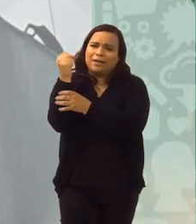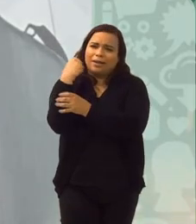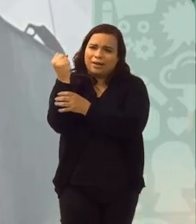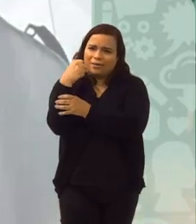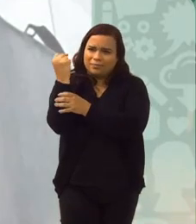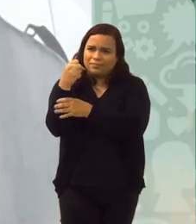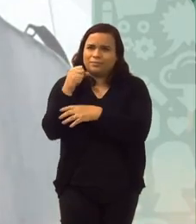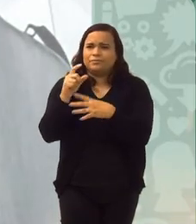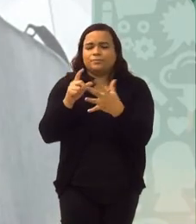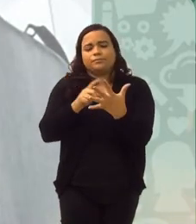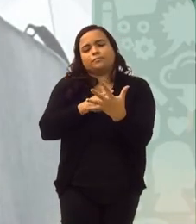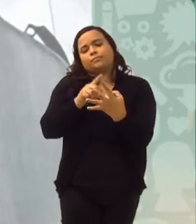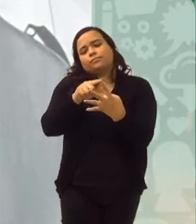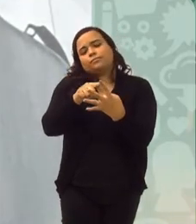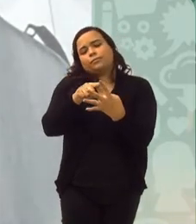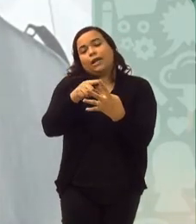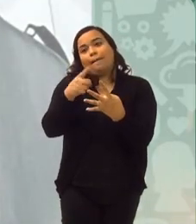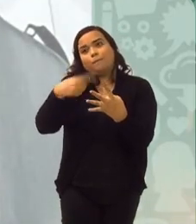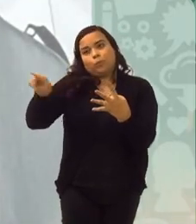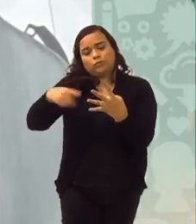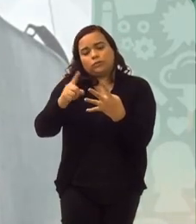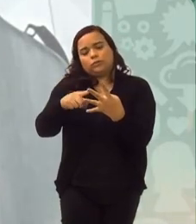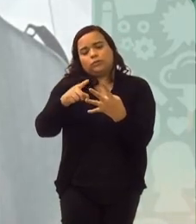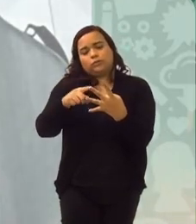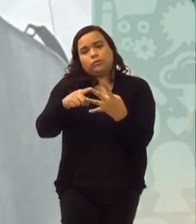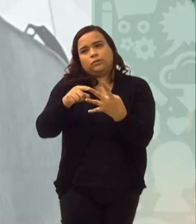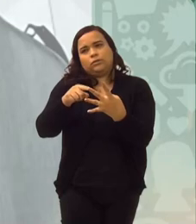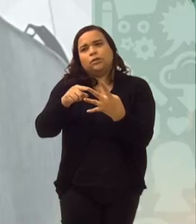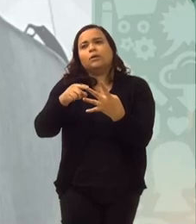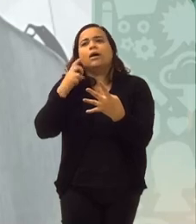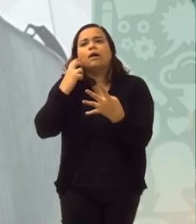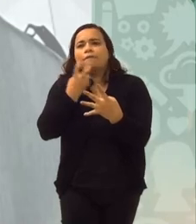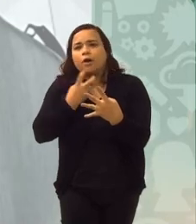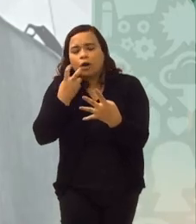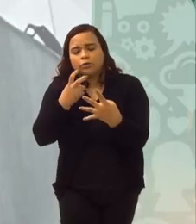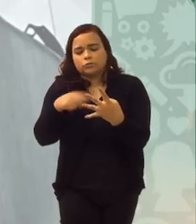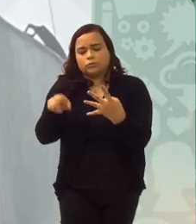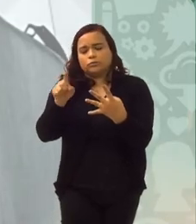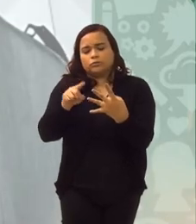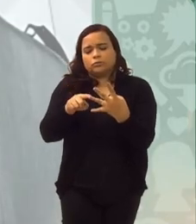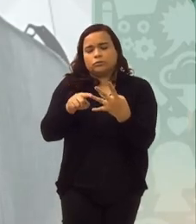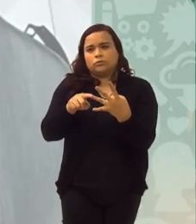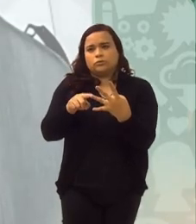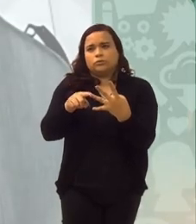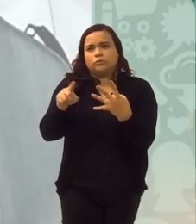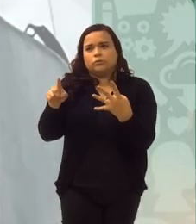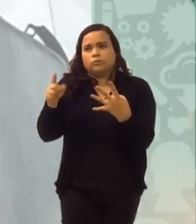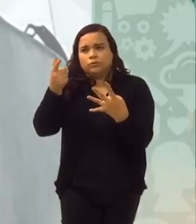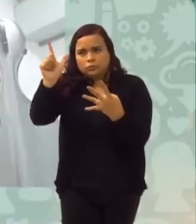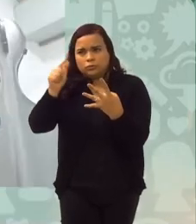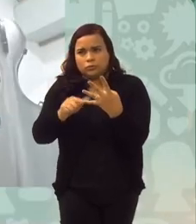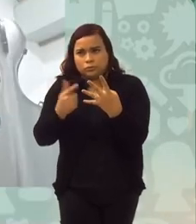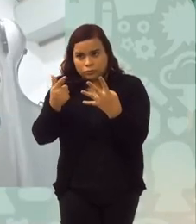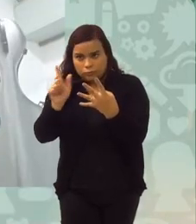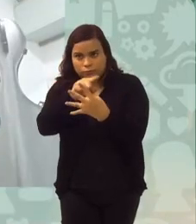e fisioterapia. Então, somos quatro, musicoterapia, TO, físio e a fono, né?